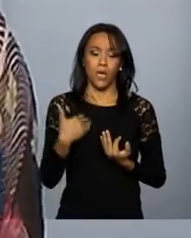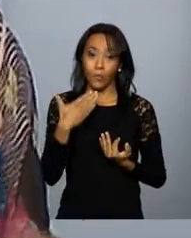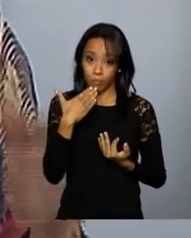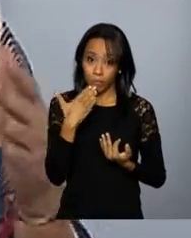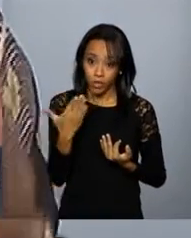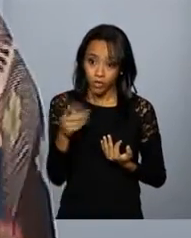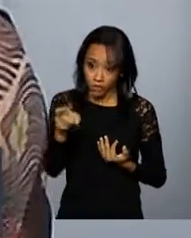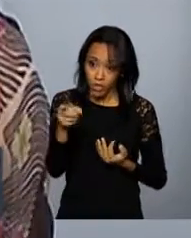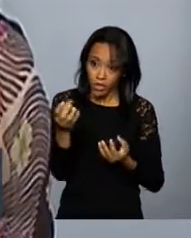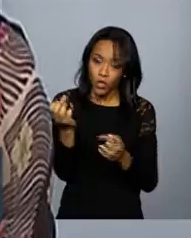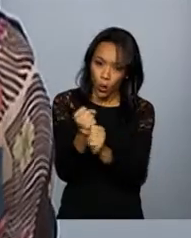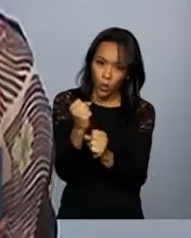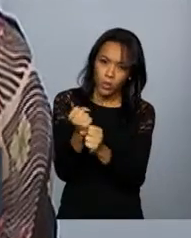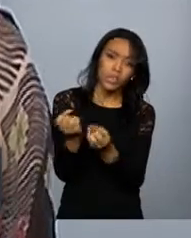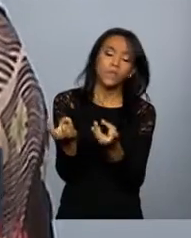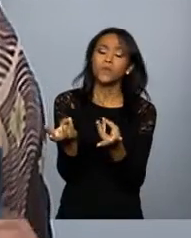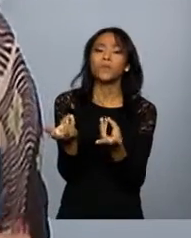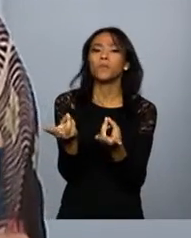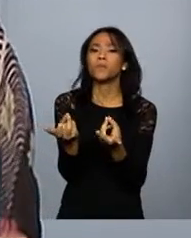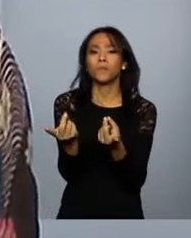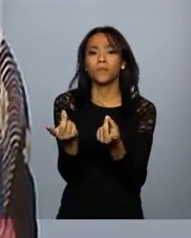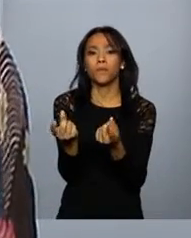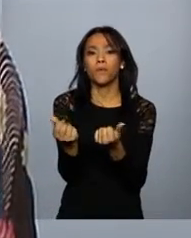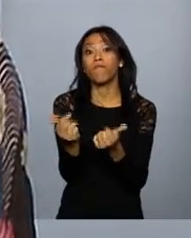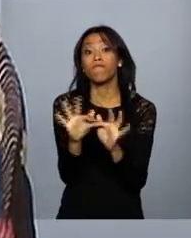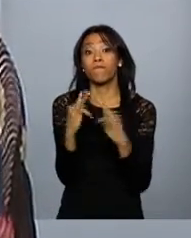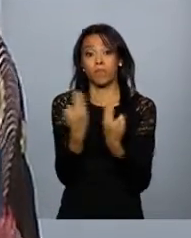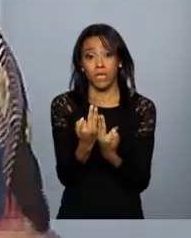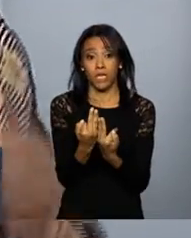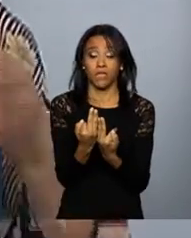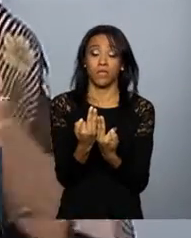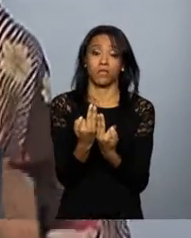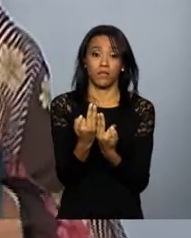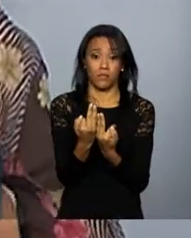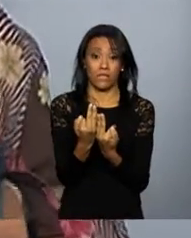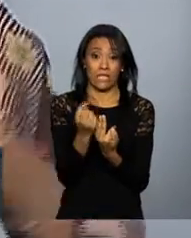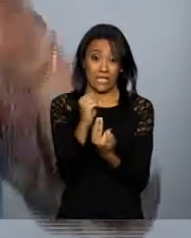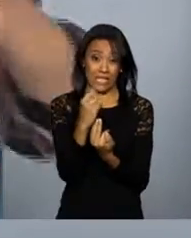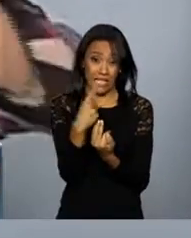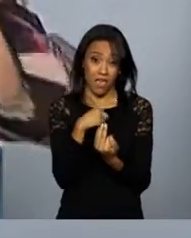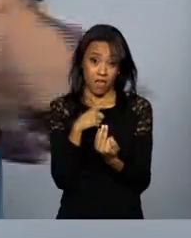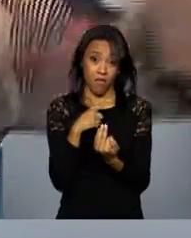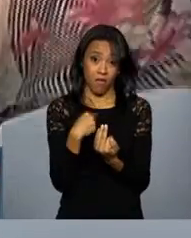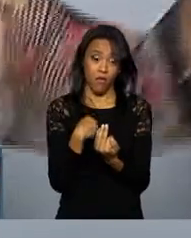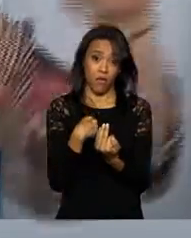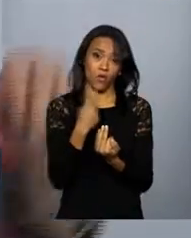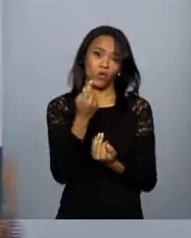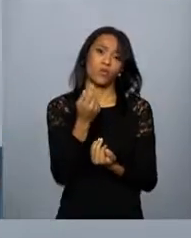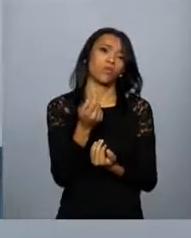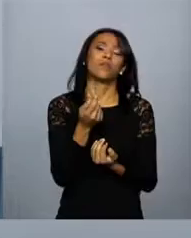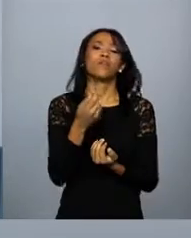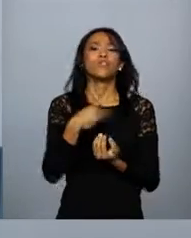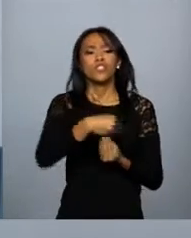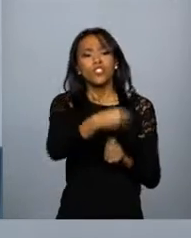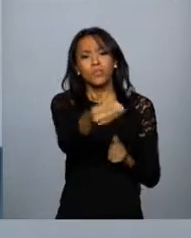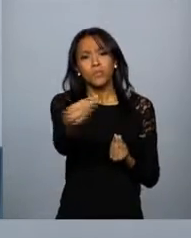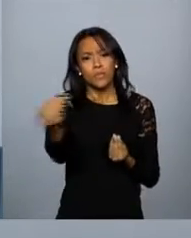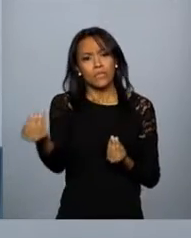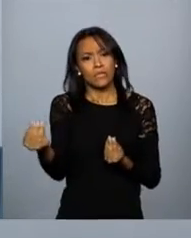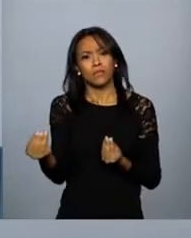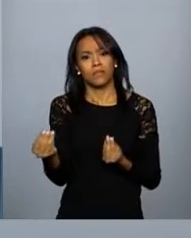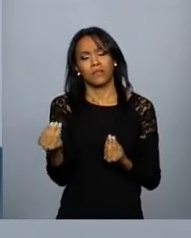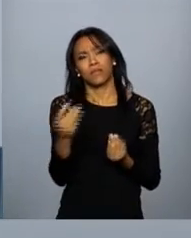conta de quantas famílias por dia, se eu distribuísse tudo que nós entregamos